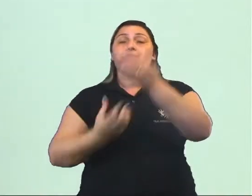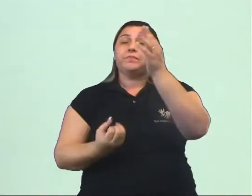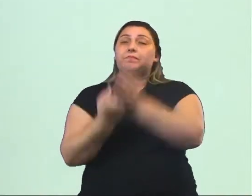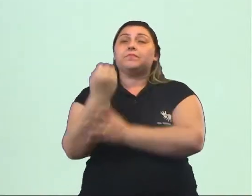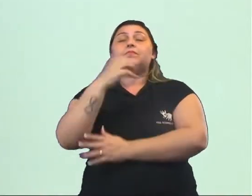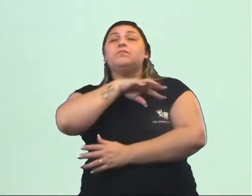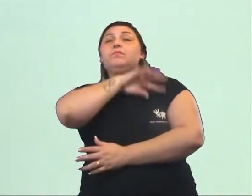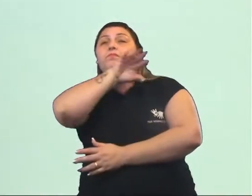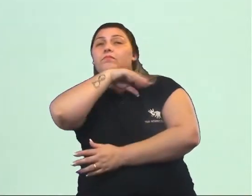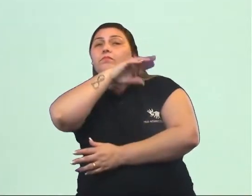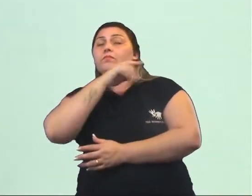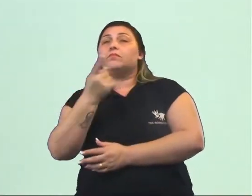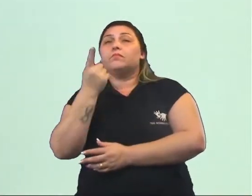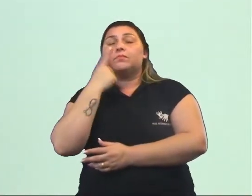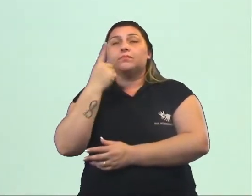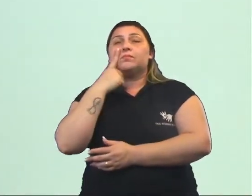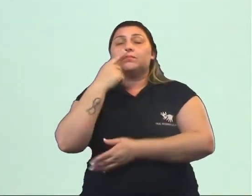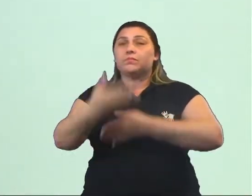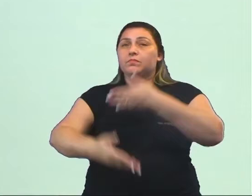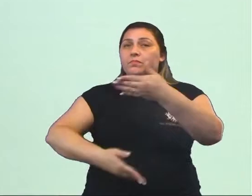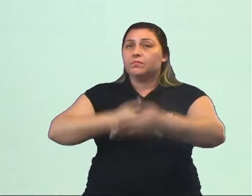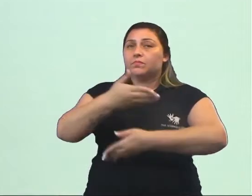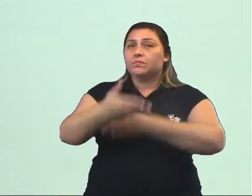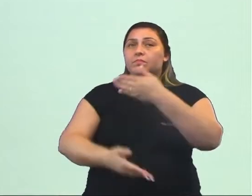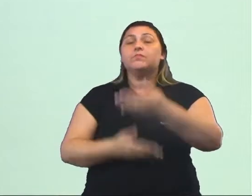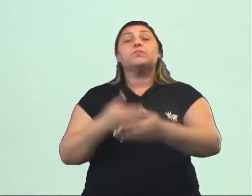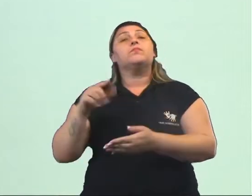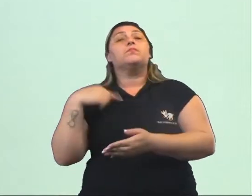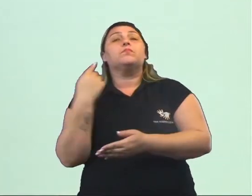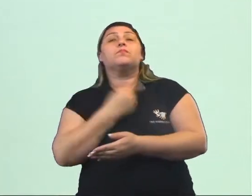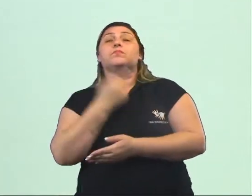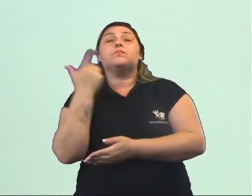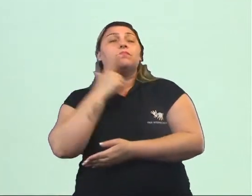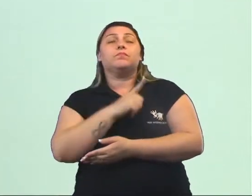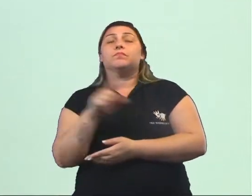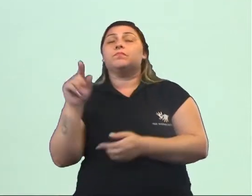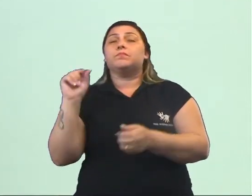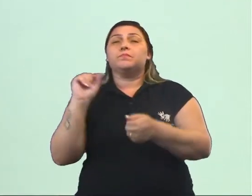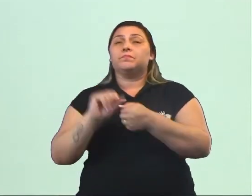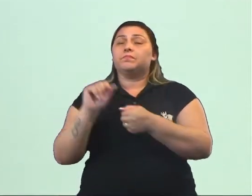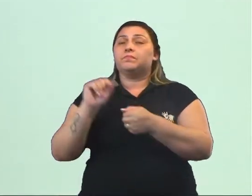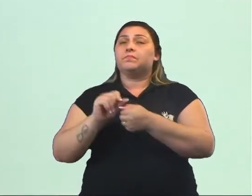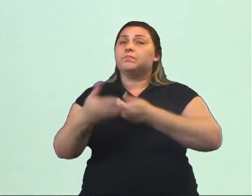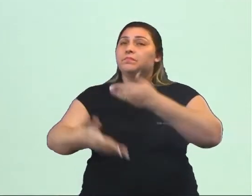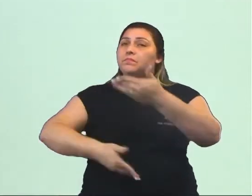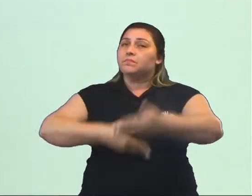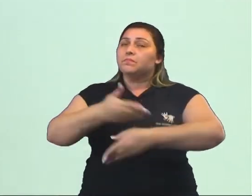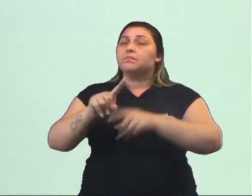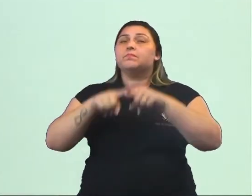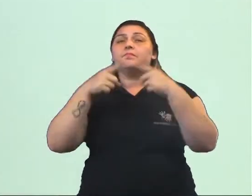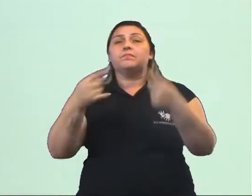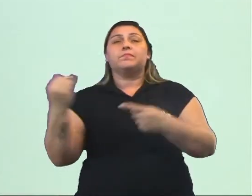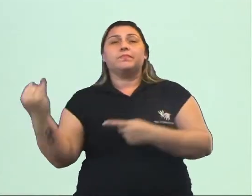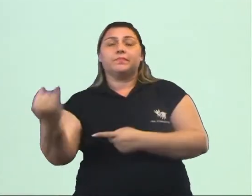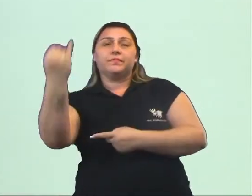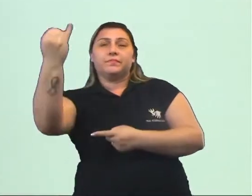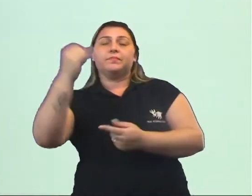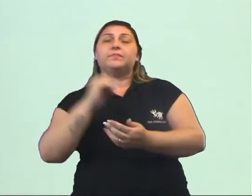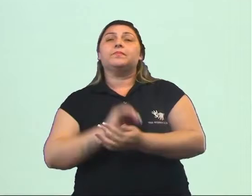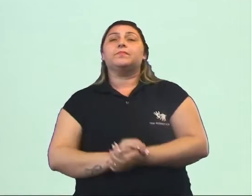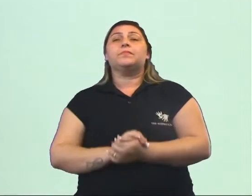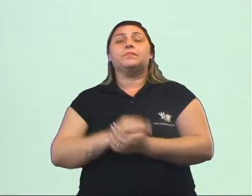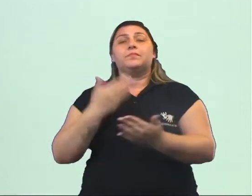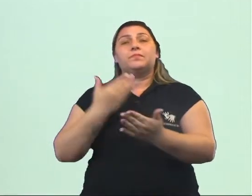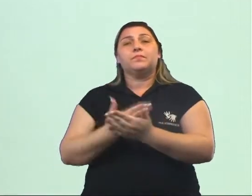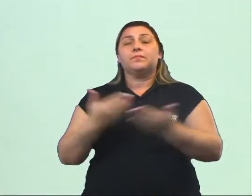origem animal. Olha só a relação, às vezes a gente não consegue, fazer essa relação, mas é muito importante na